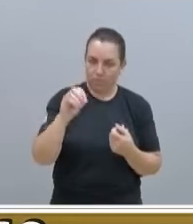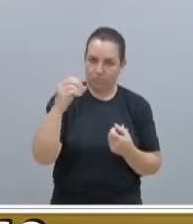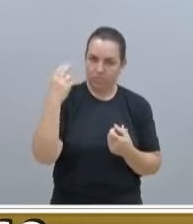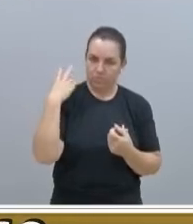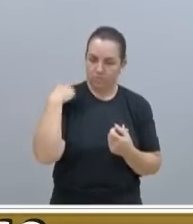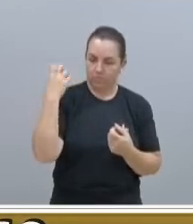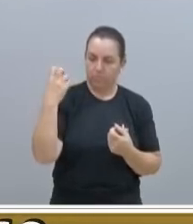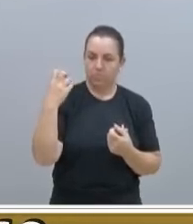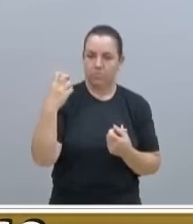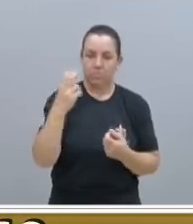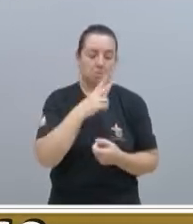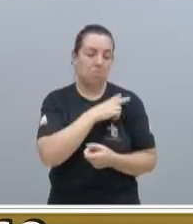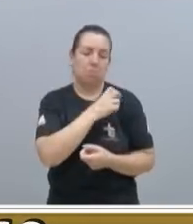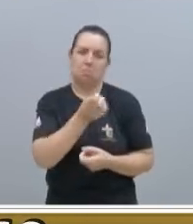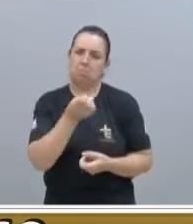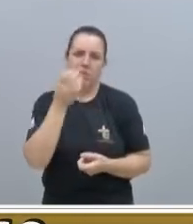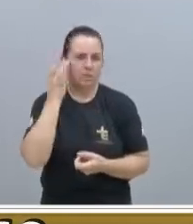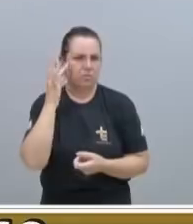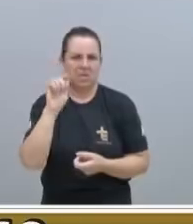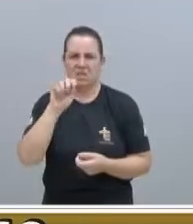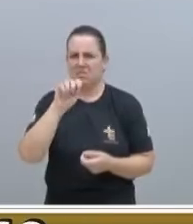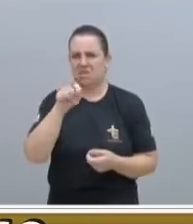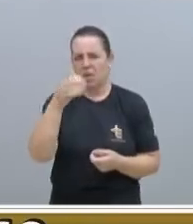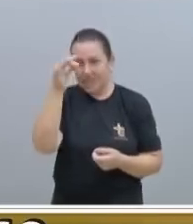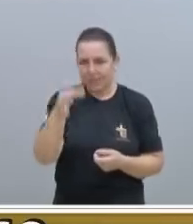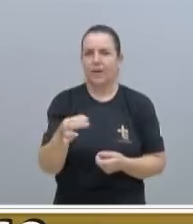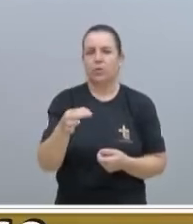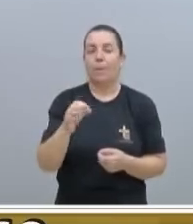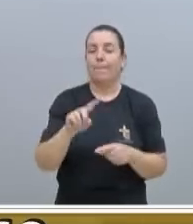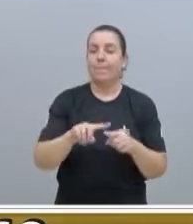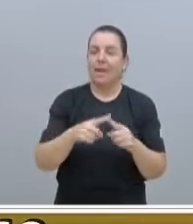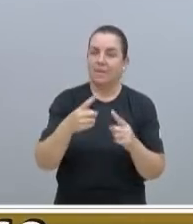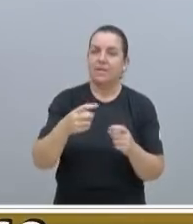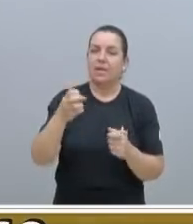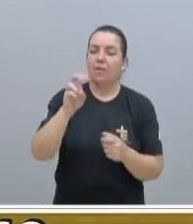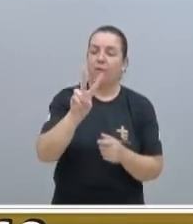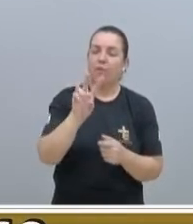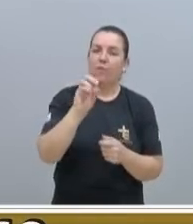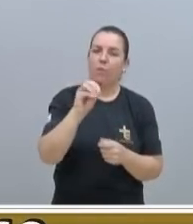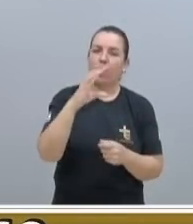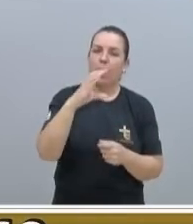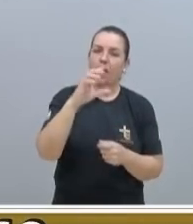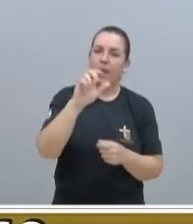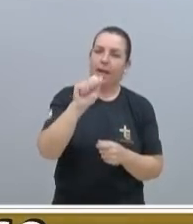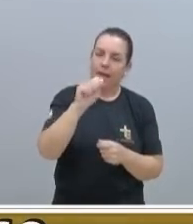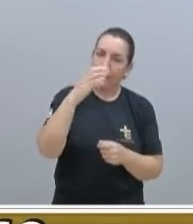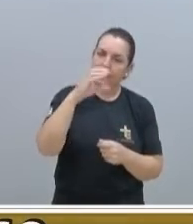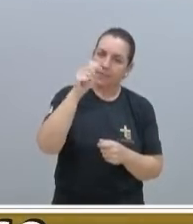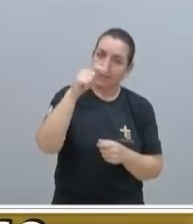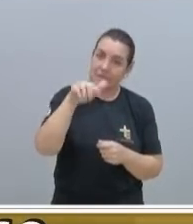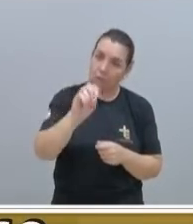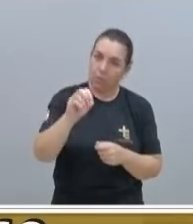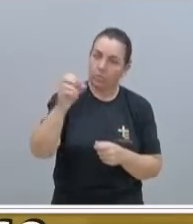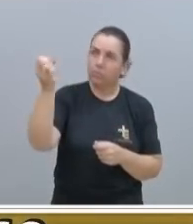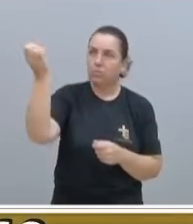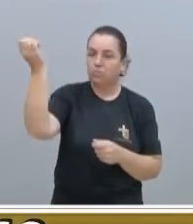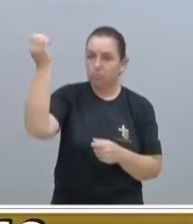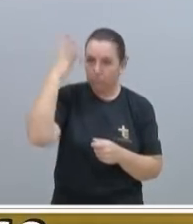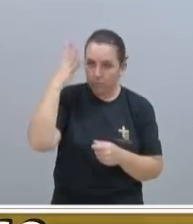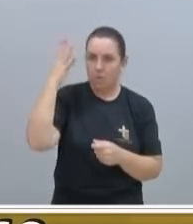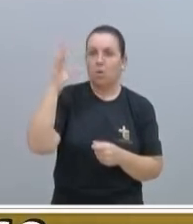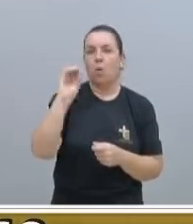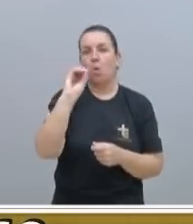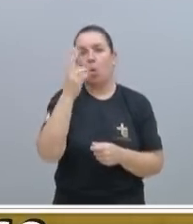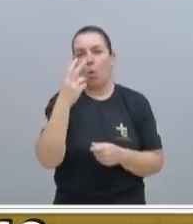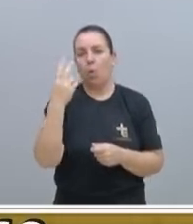gerando cuidando protegendo amparando ao menino